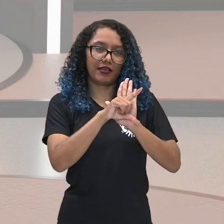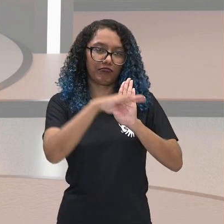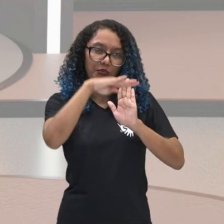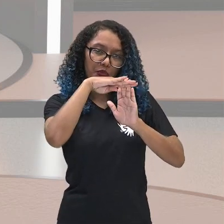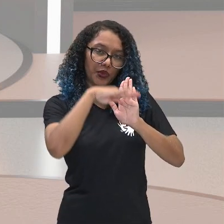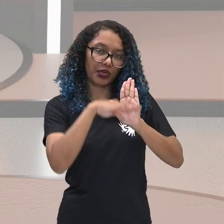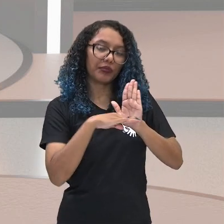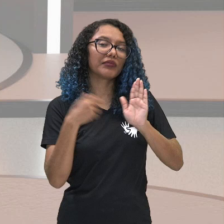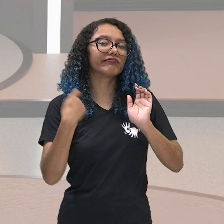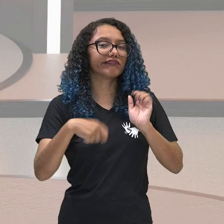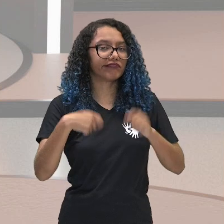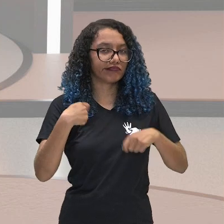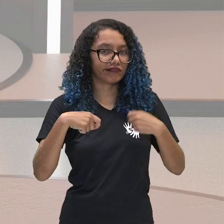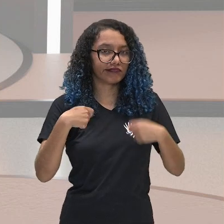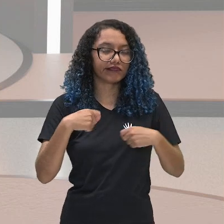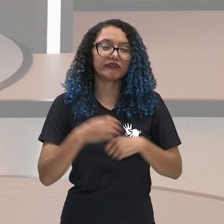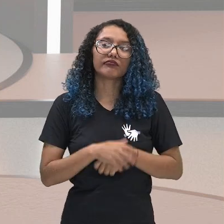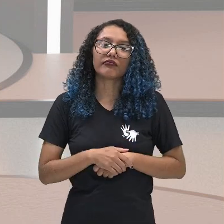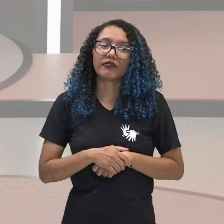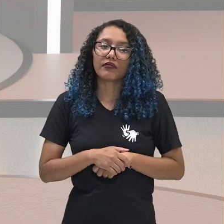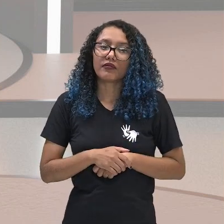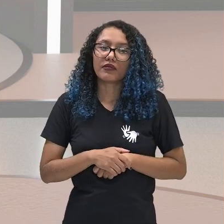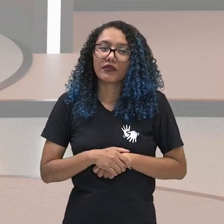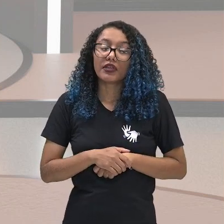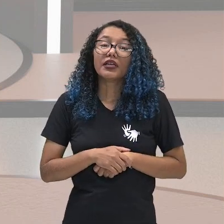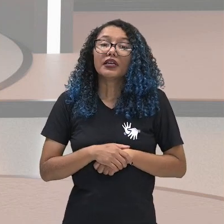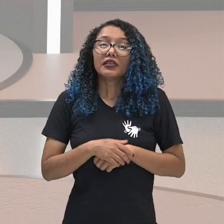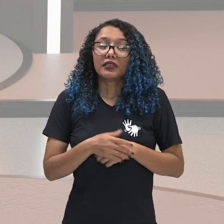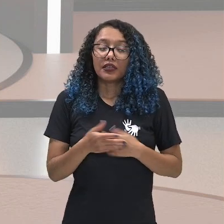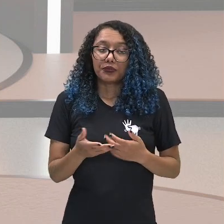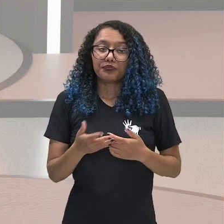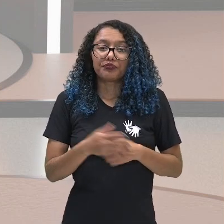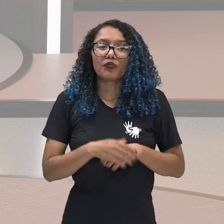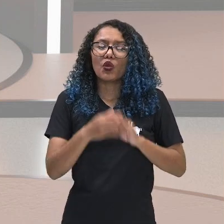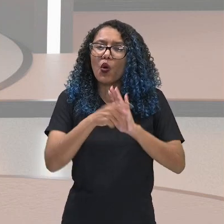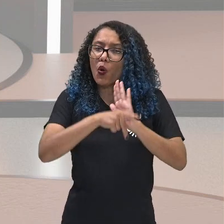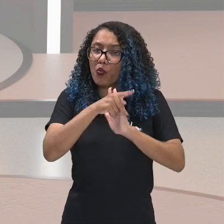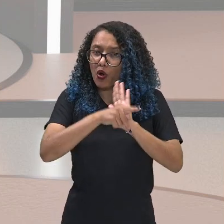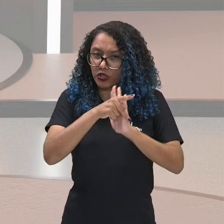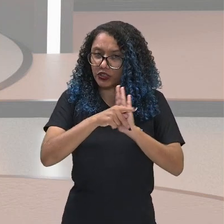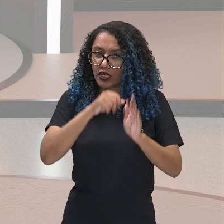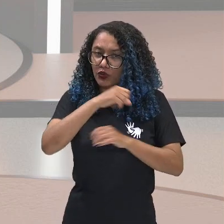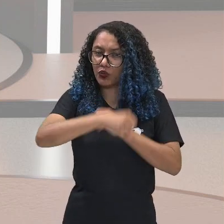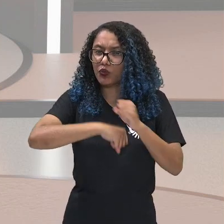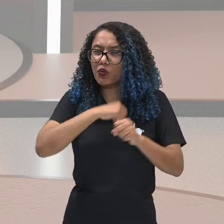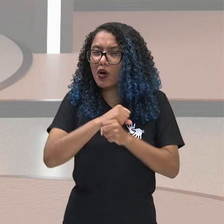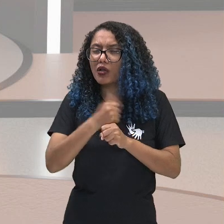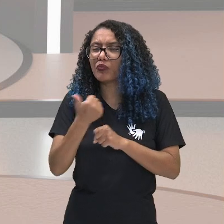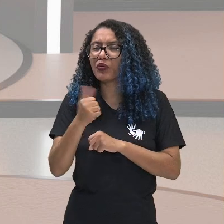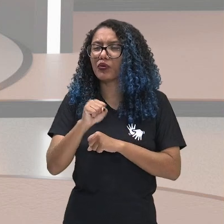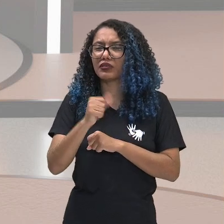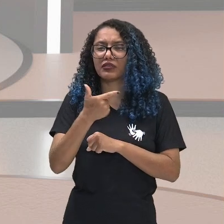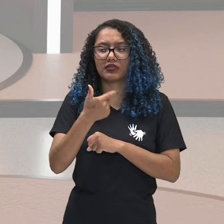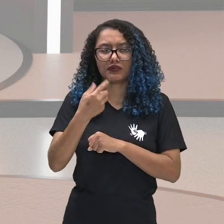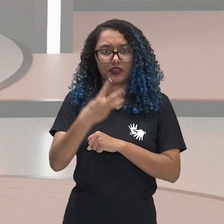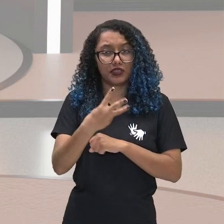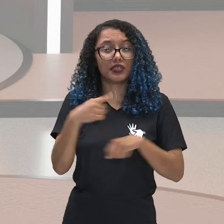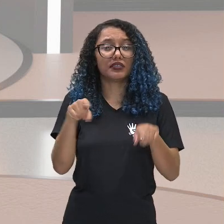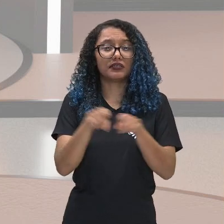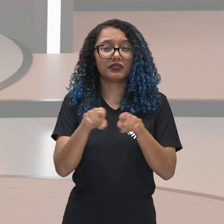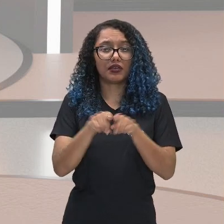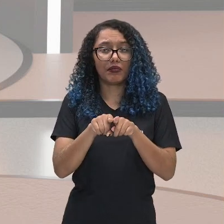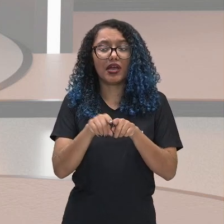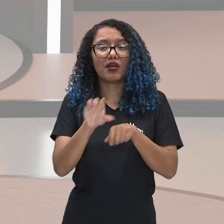Então, nós temos essa parte, então, da primeira Constituição e o projeto que foi de 1823, né? E a